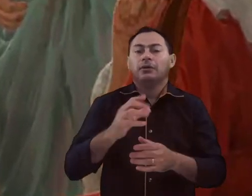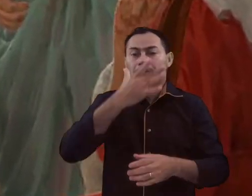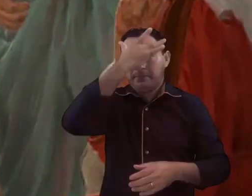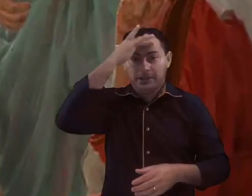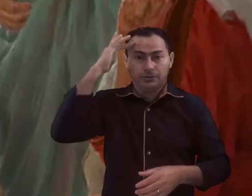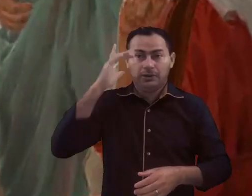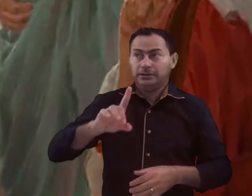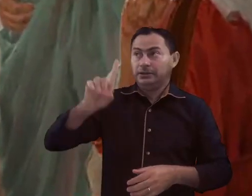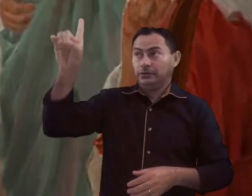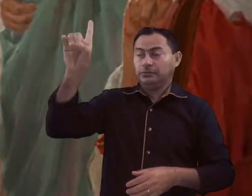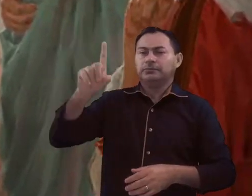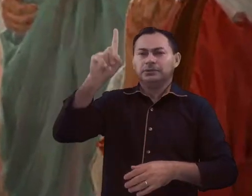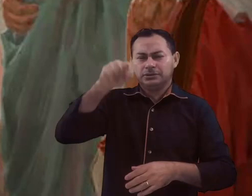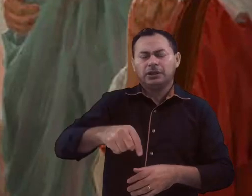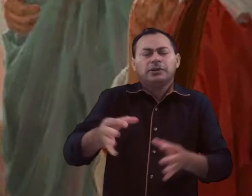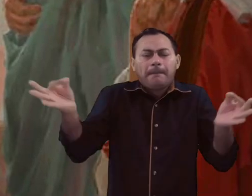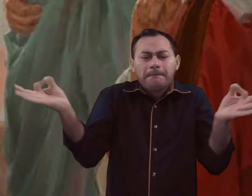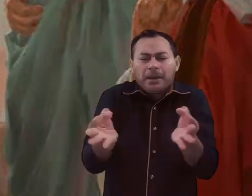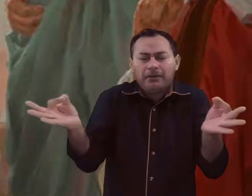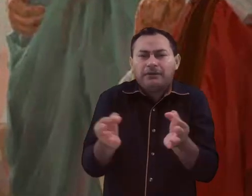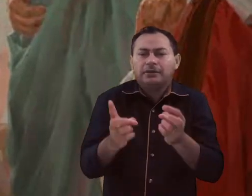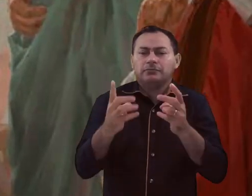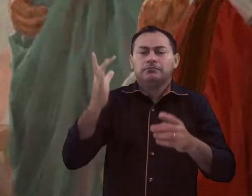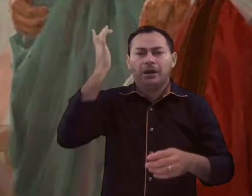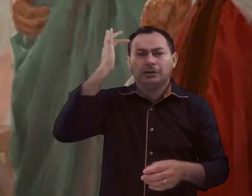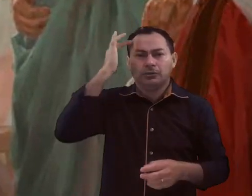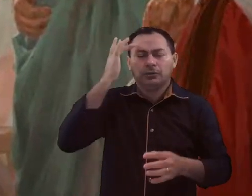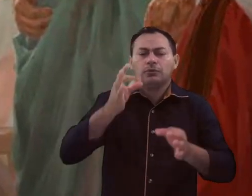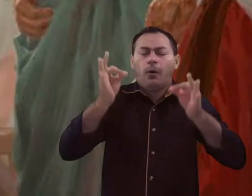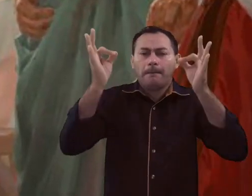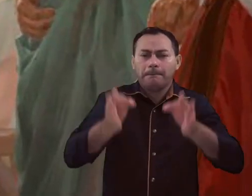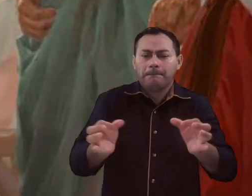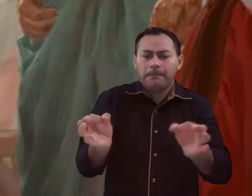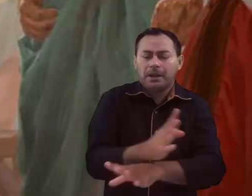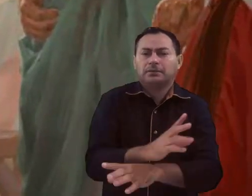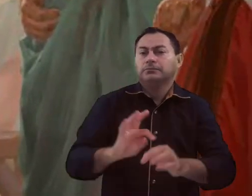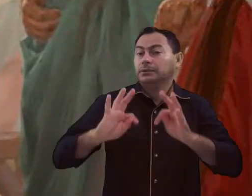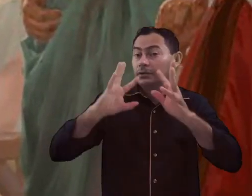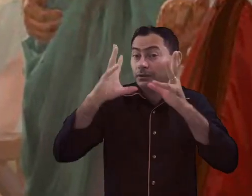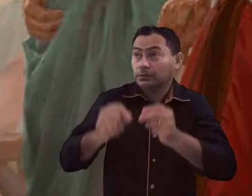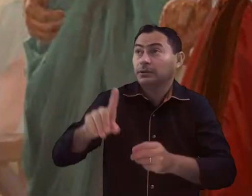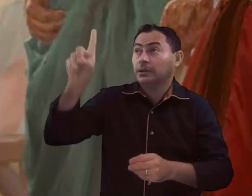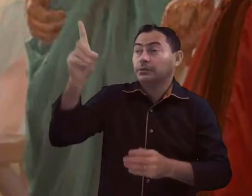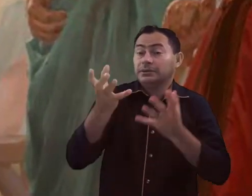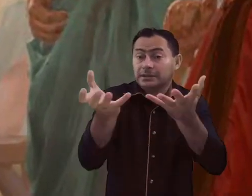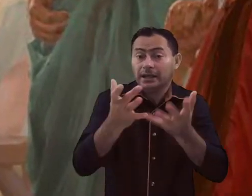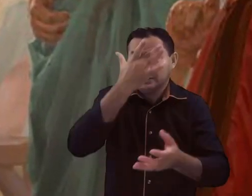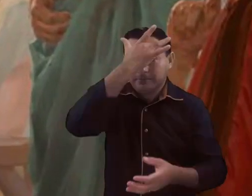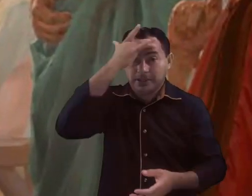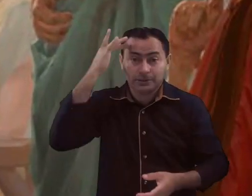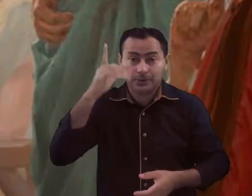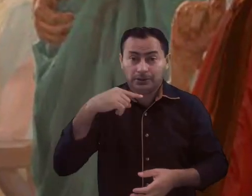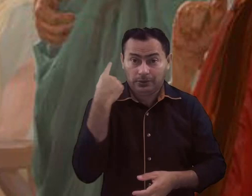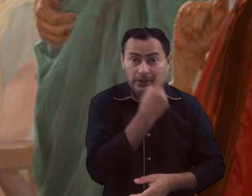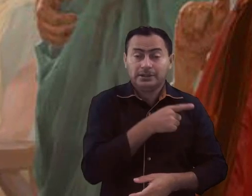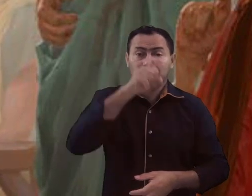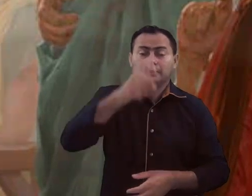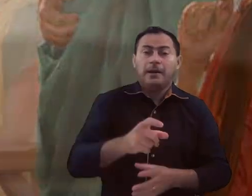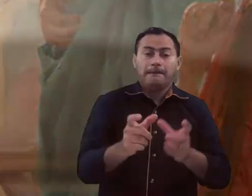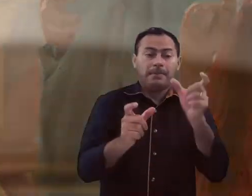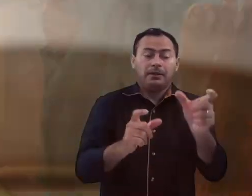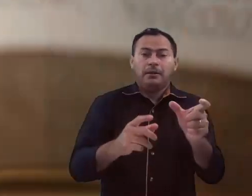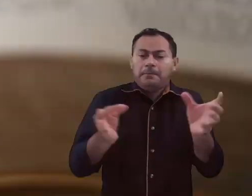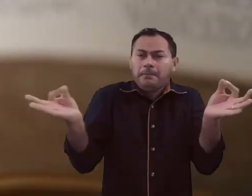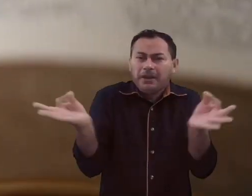que o homem de Deus seja perfeito, maduro, completo. E tudo que Deus quer que ele seja. Se a